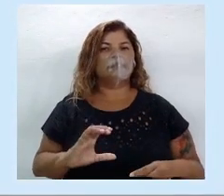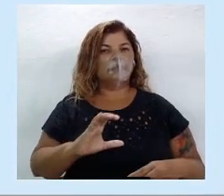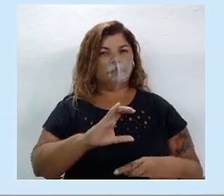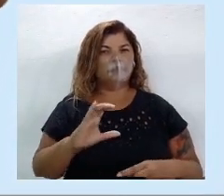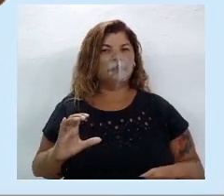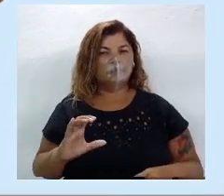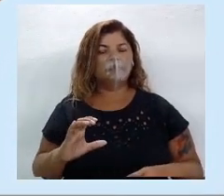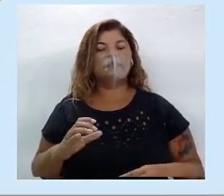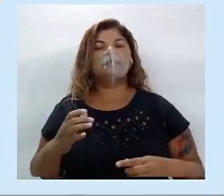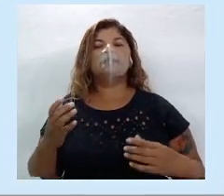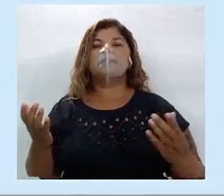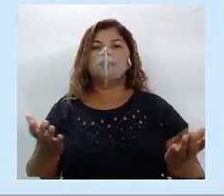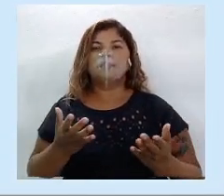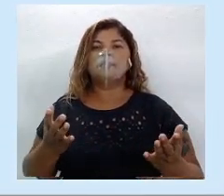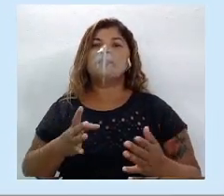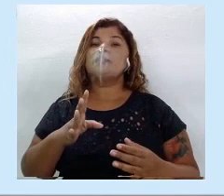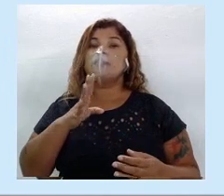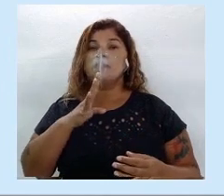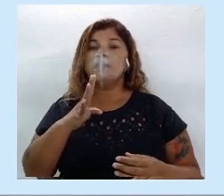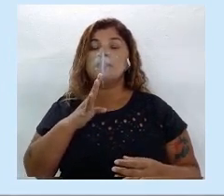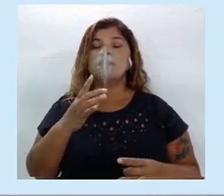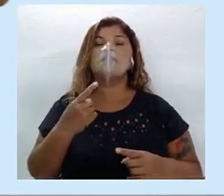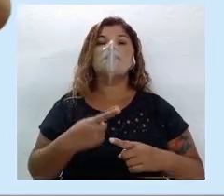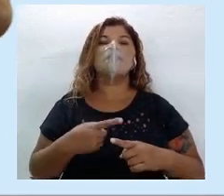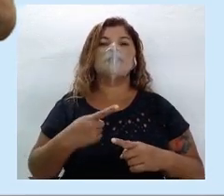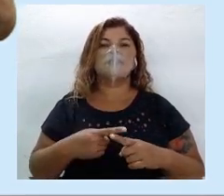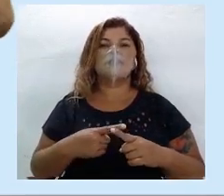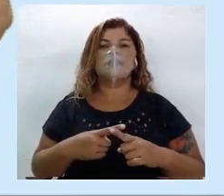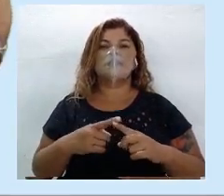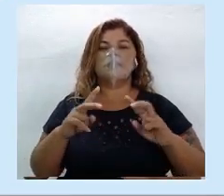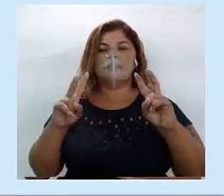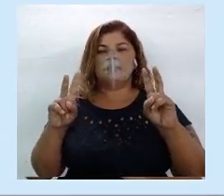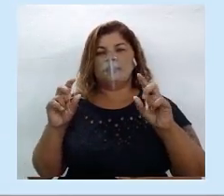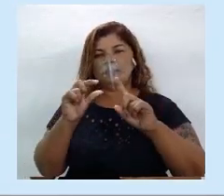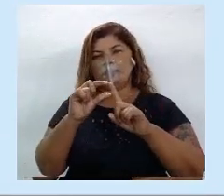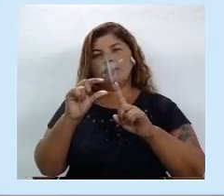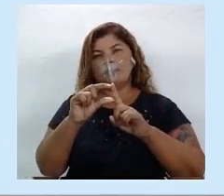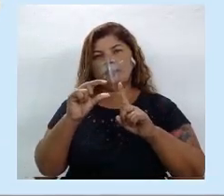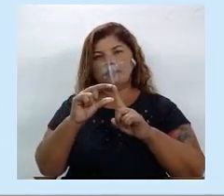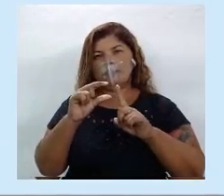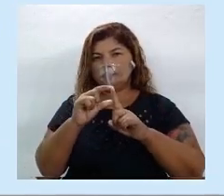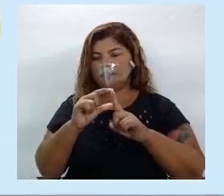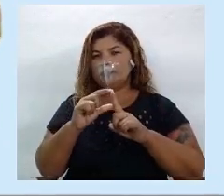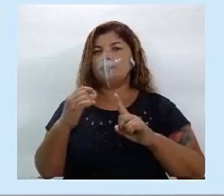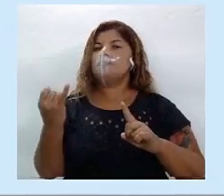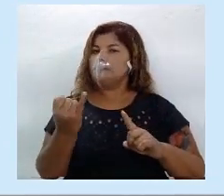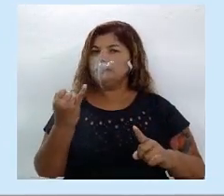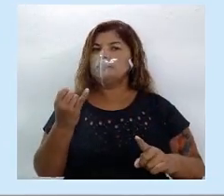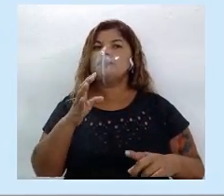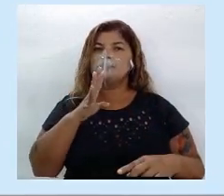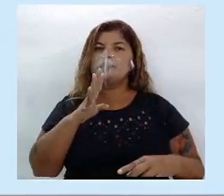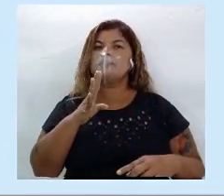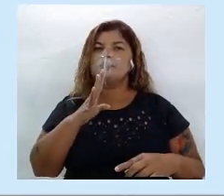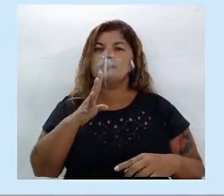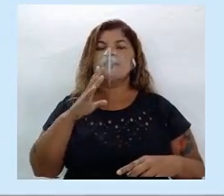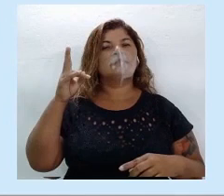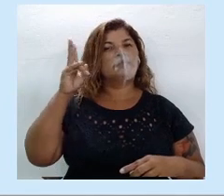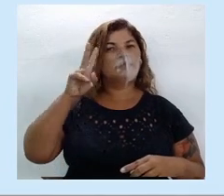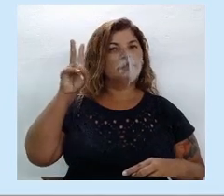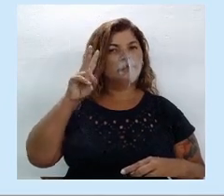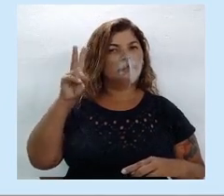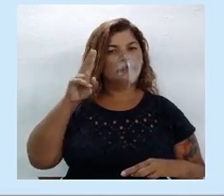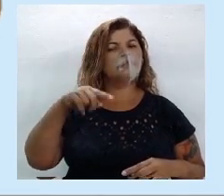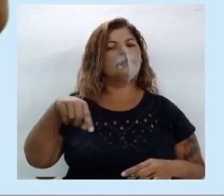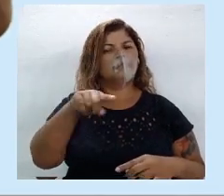vamos conhecer hoje o porquê deste termo, o porquê desta palavra. É importante